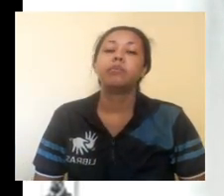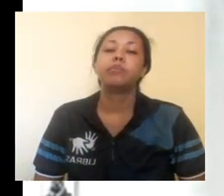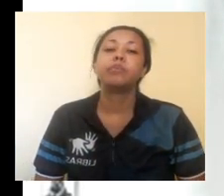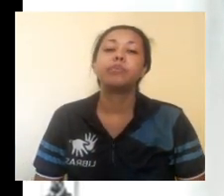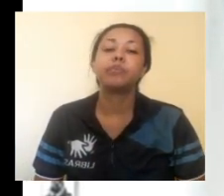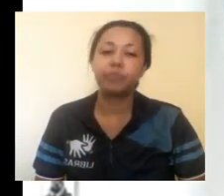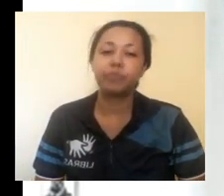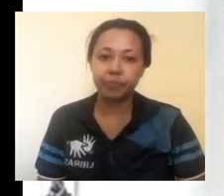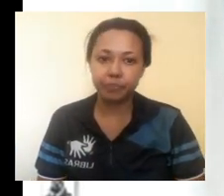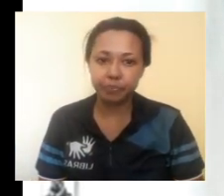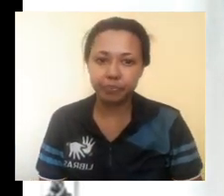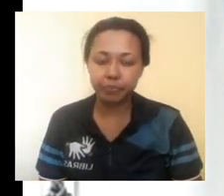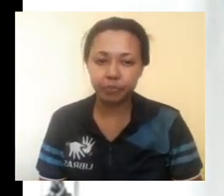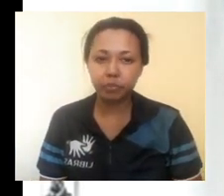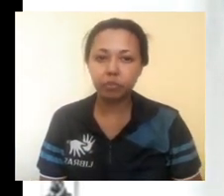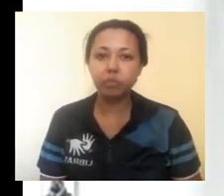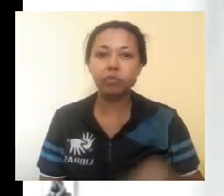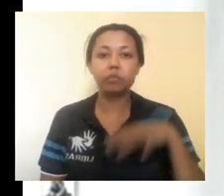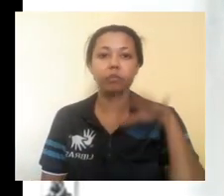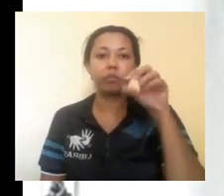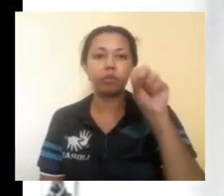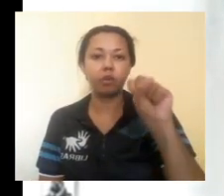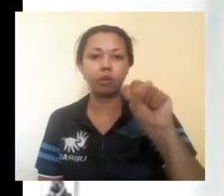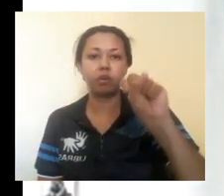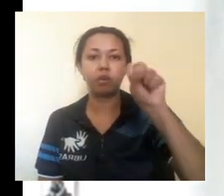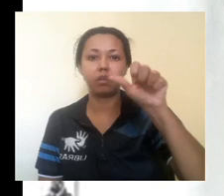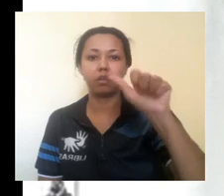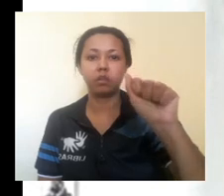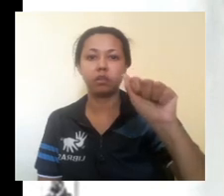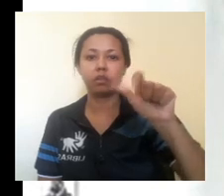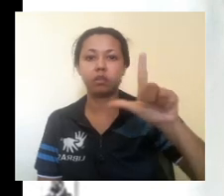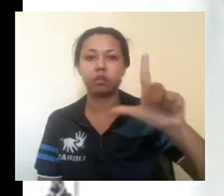proveito. Provavelmente, Salomão estava se referindo à